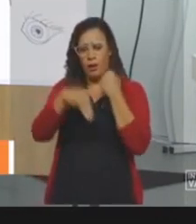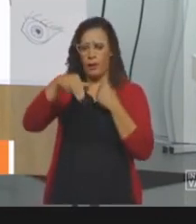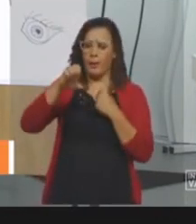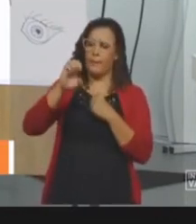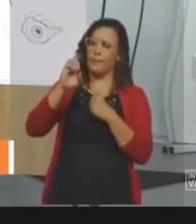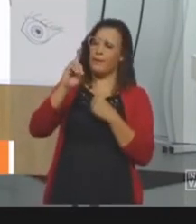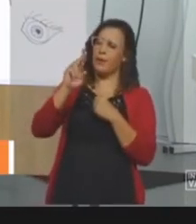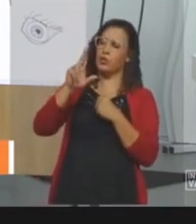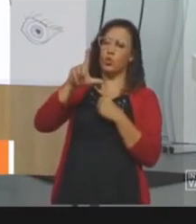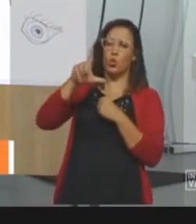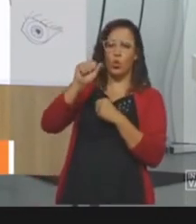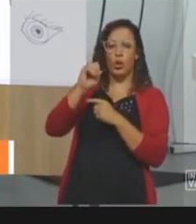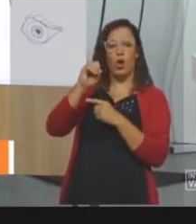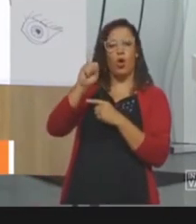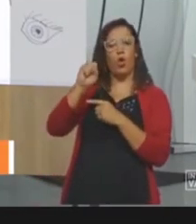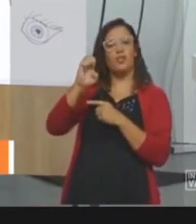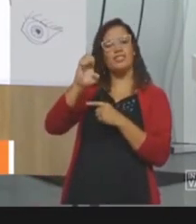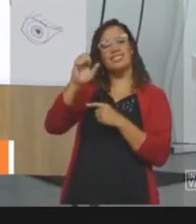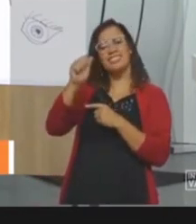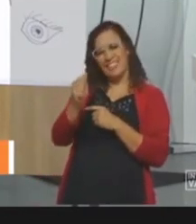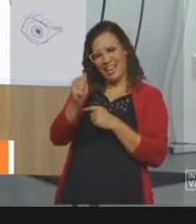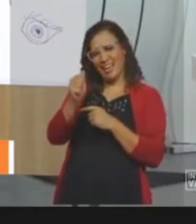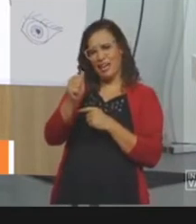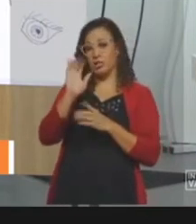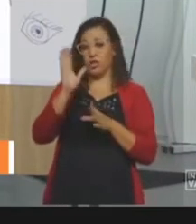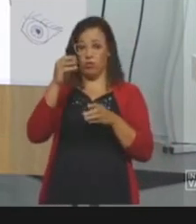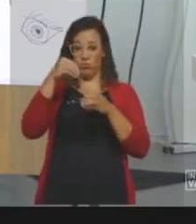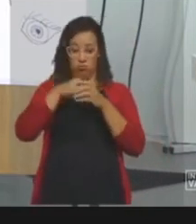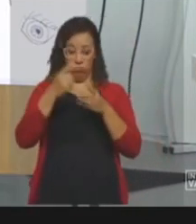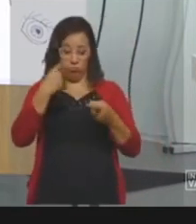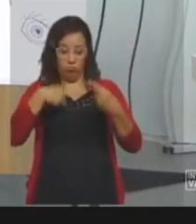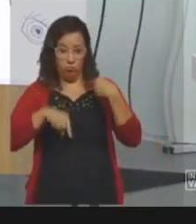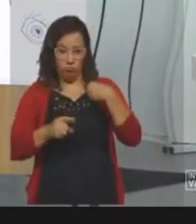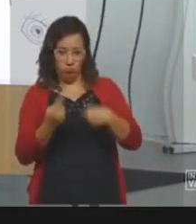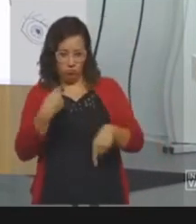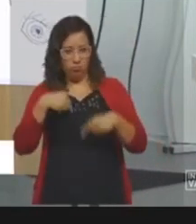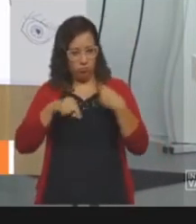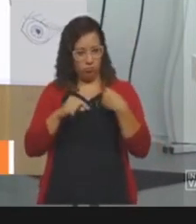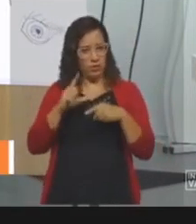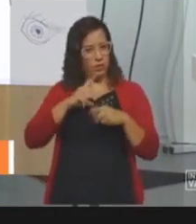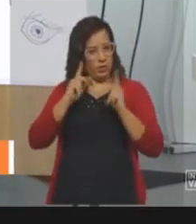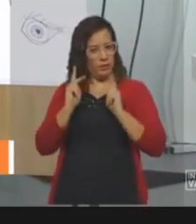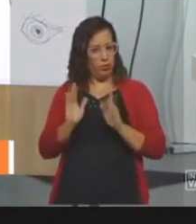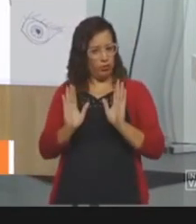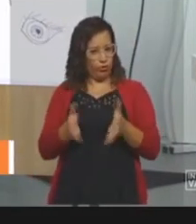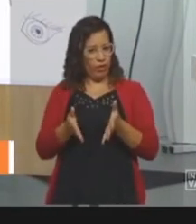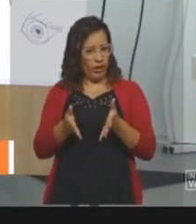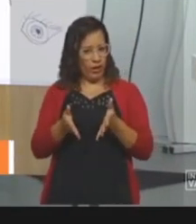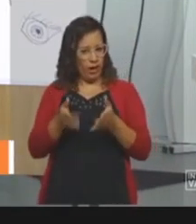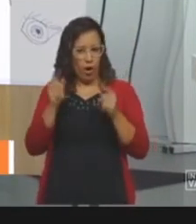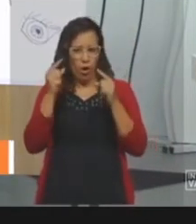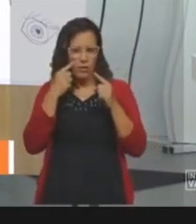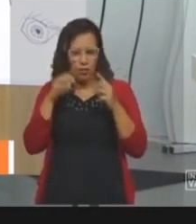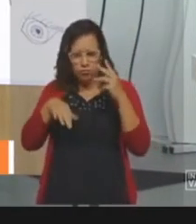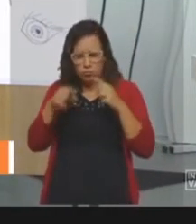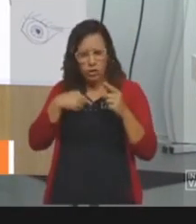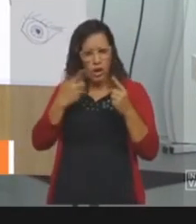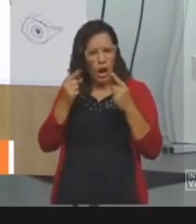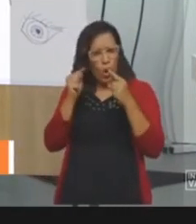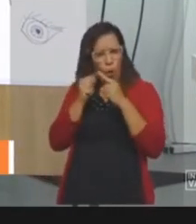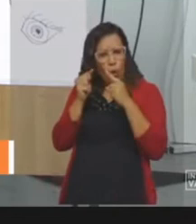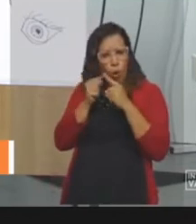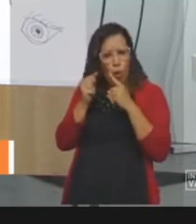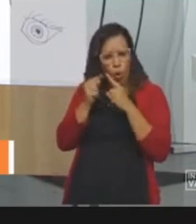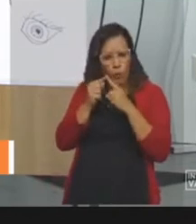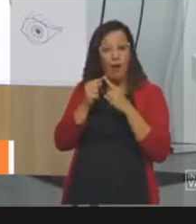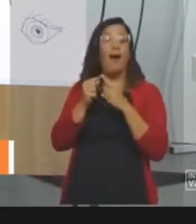pode injetar essa célula, que já pertence ao organismo da pessoa ou é compatível com o organismo da pessoa, você já pode injetar essa célula lá